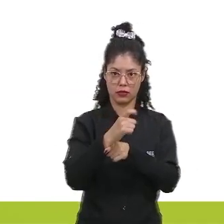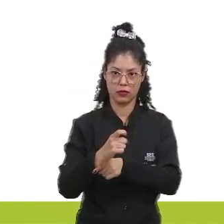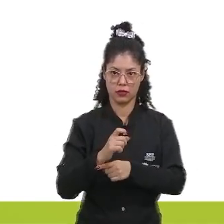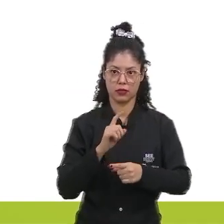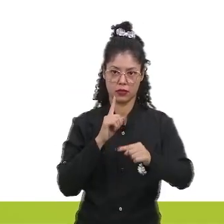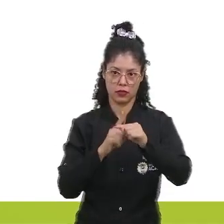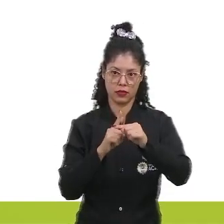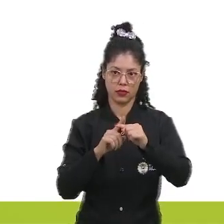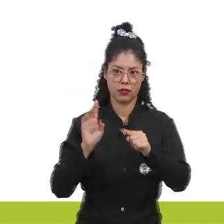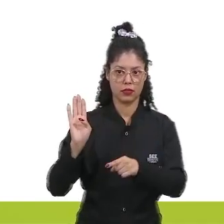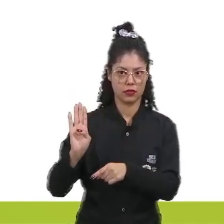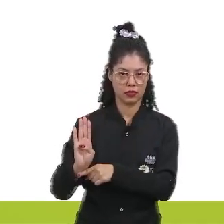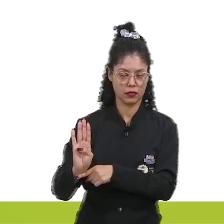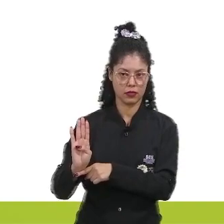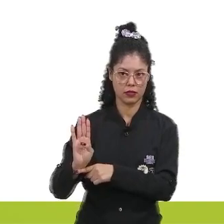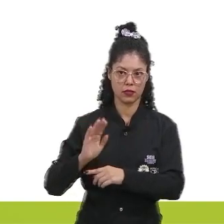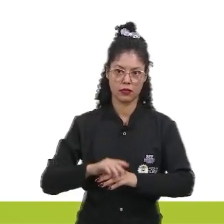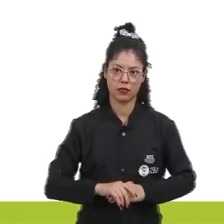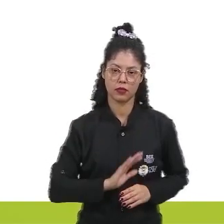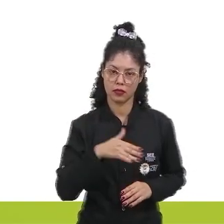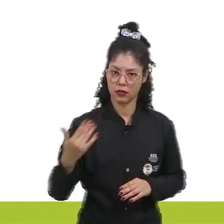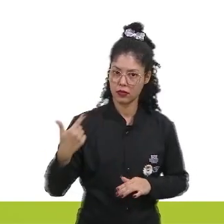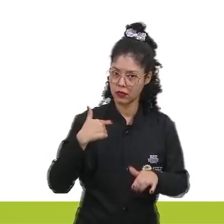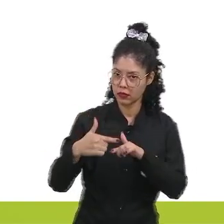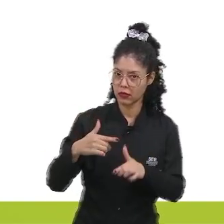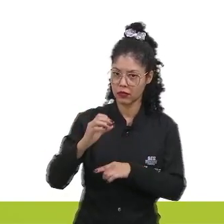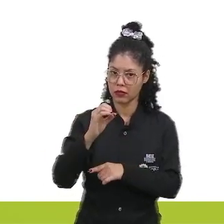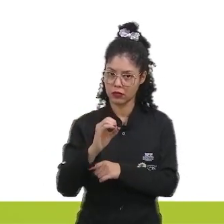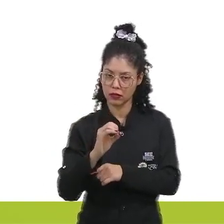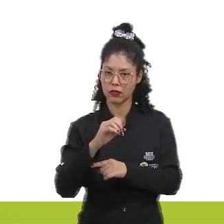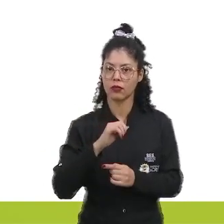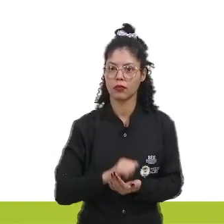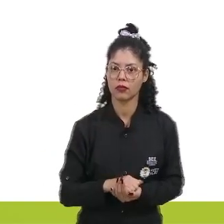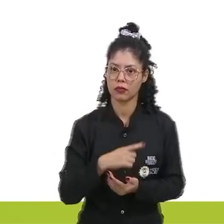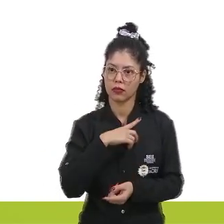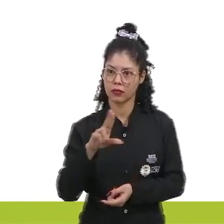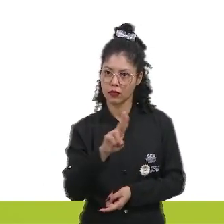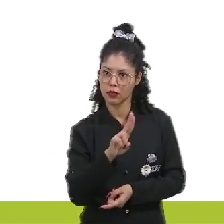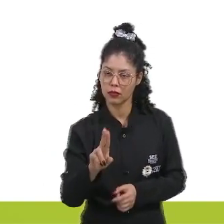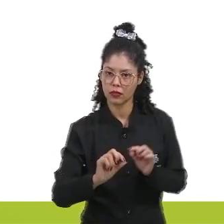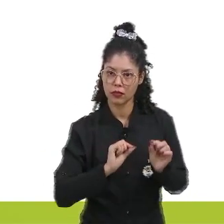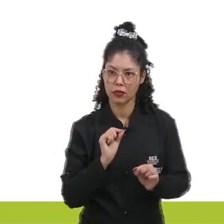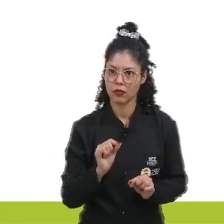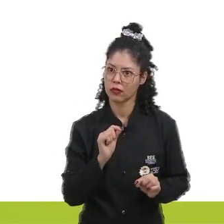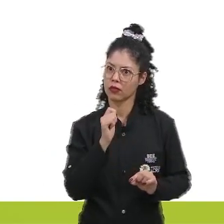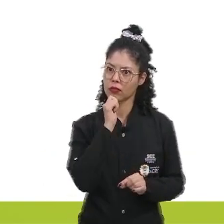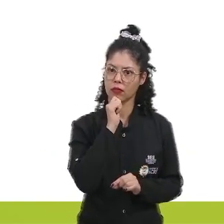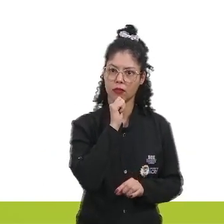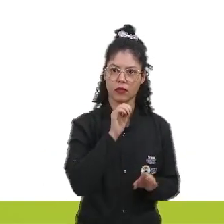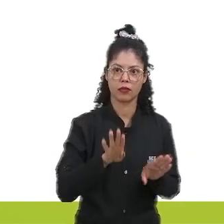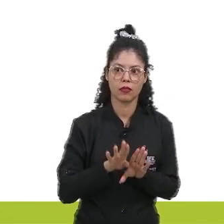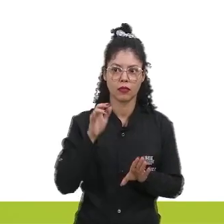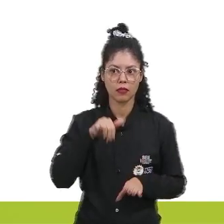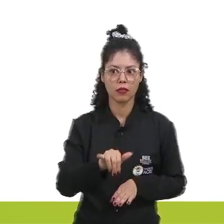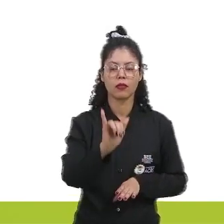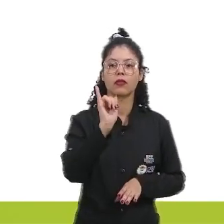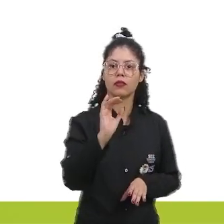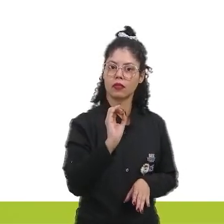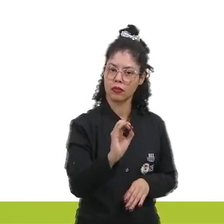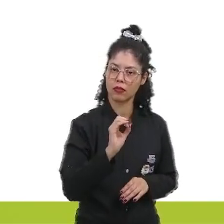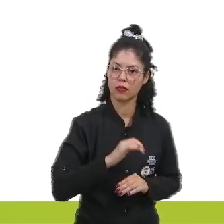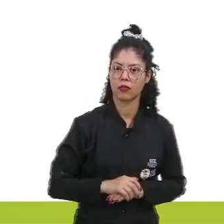ax mais b, tá bom? Quando eu vou trabalhar o zero da função, eu chamo esse camaradinho aqui, ó, que é a nossa imagem, o y de zero, tá